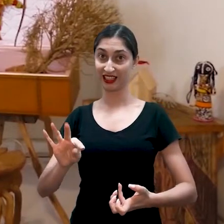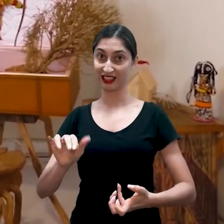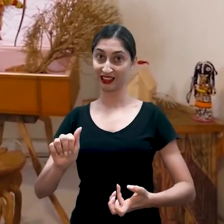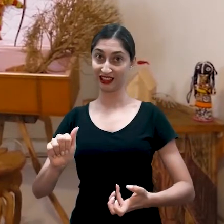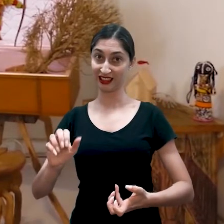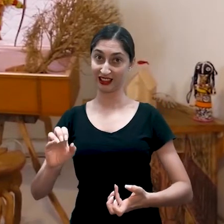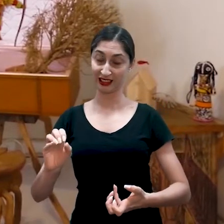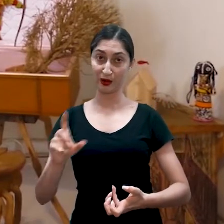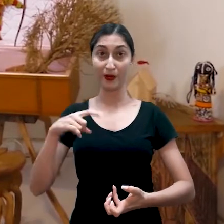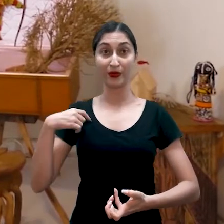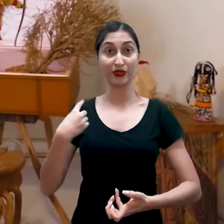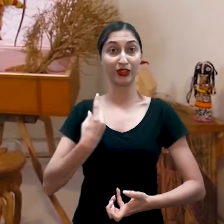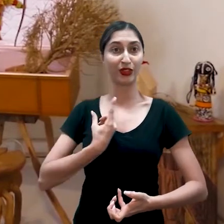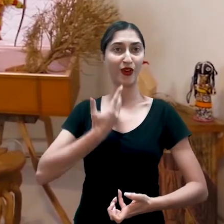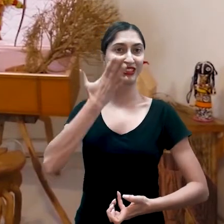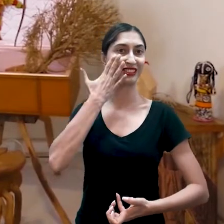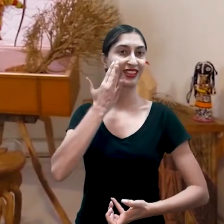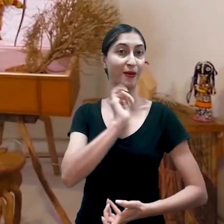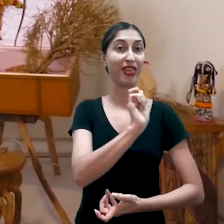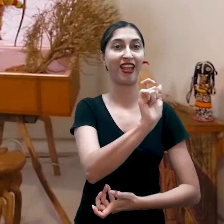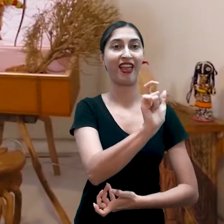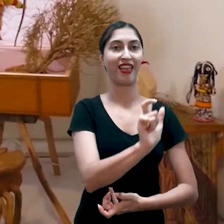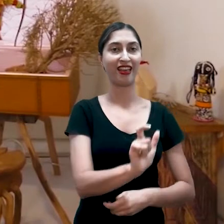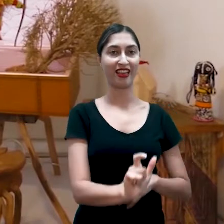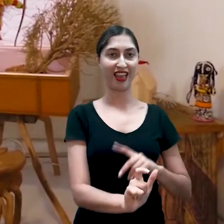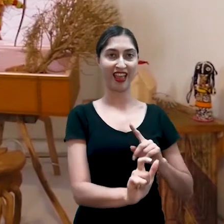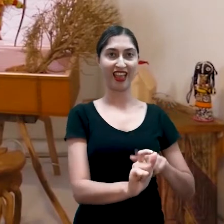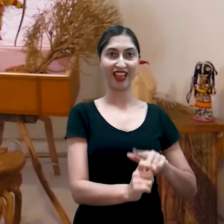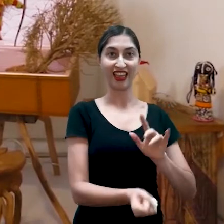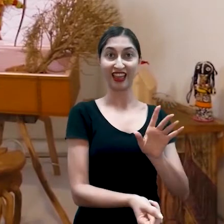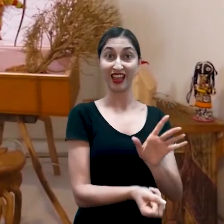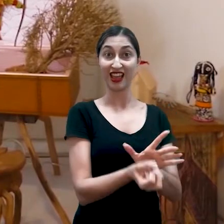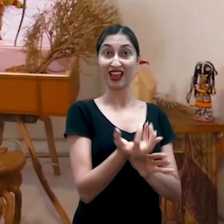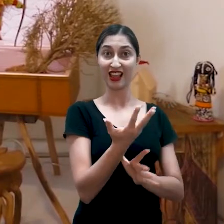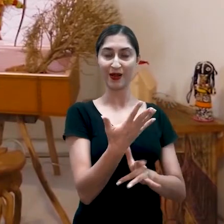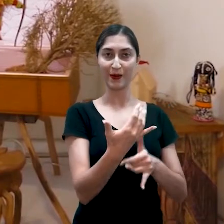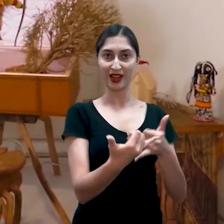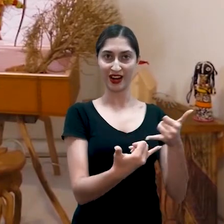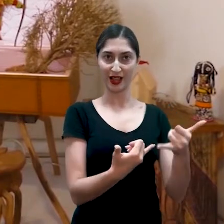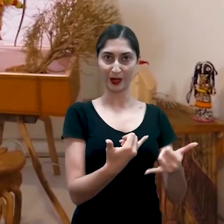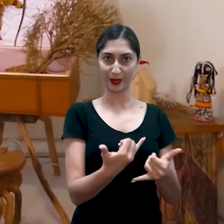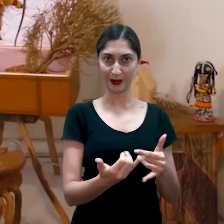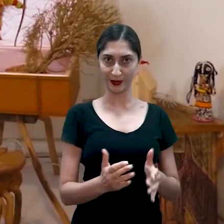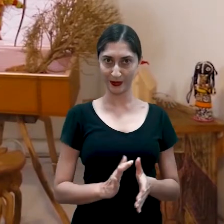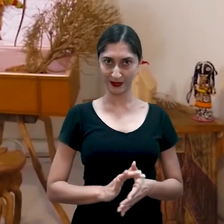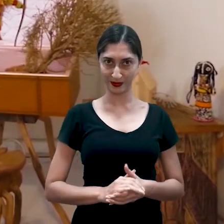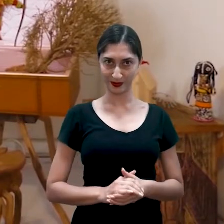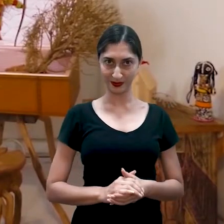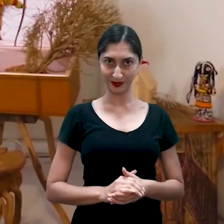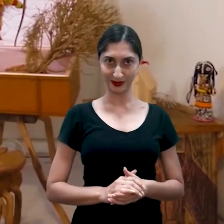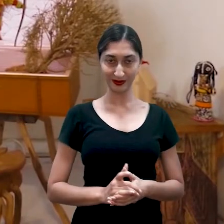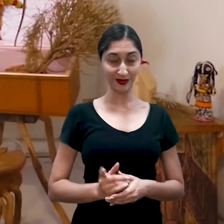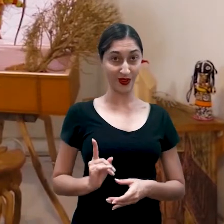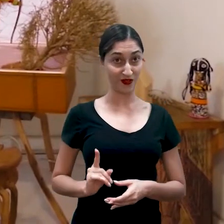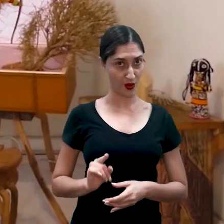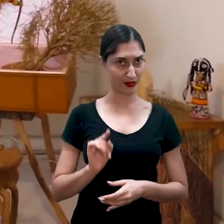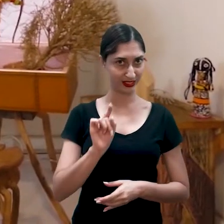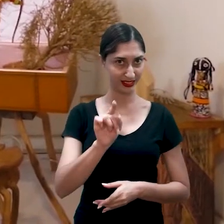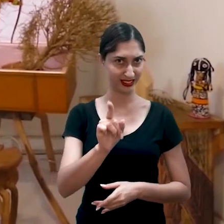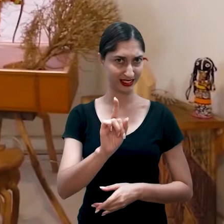a gente sabe o nome da pessoa que fez o brinquedo. Você, com